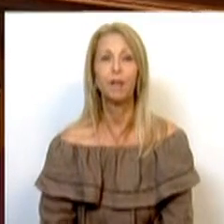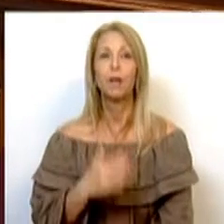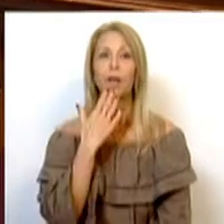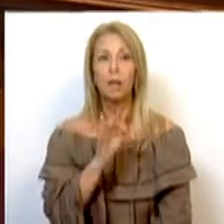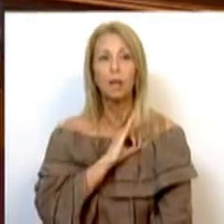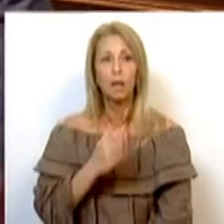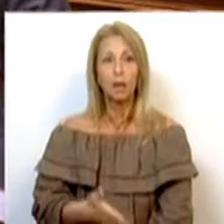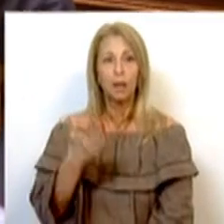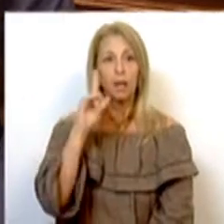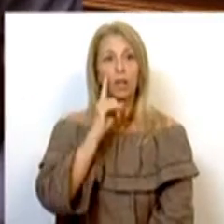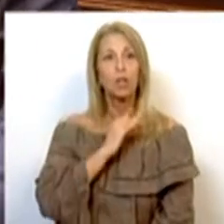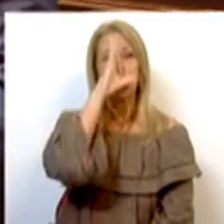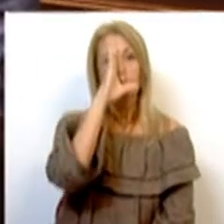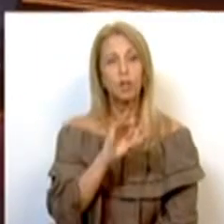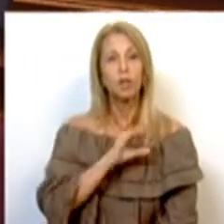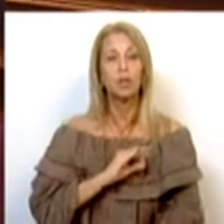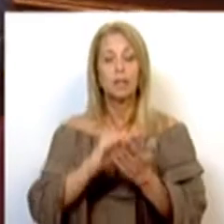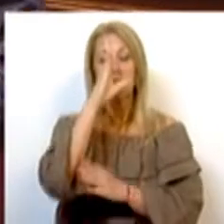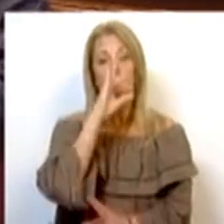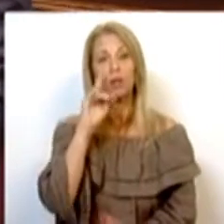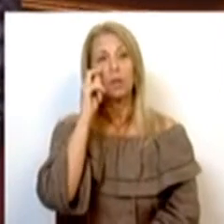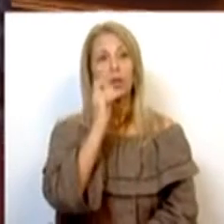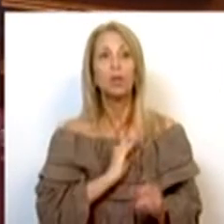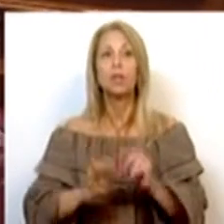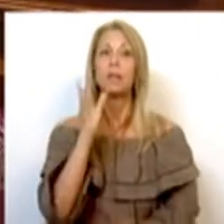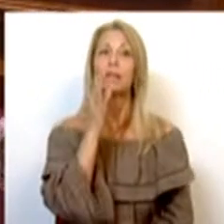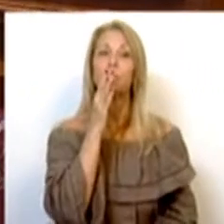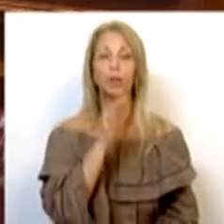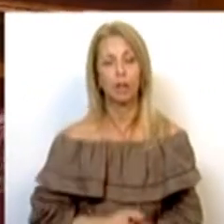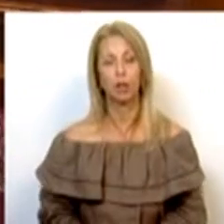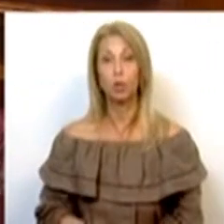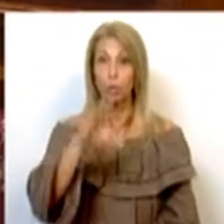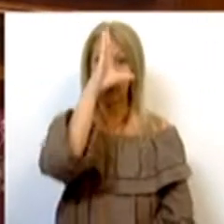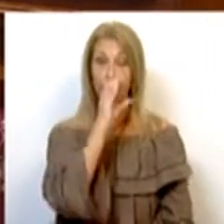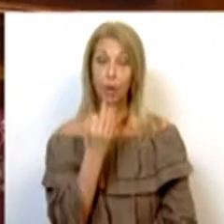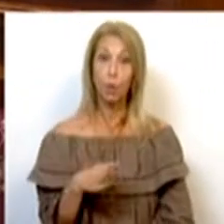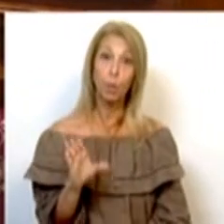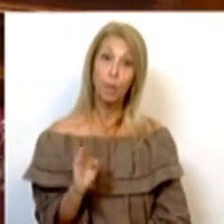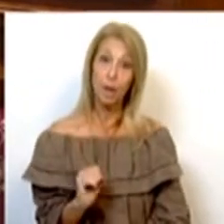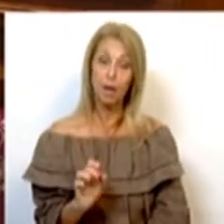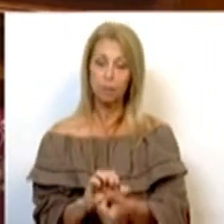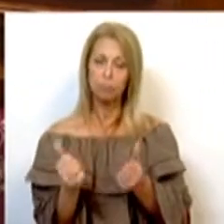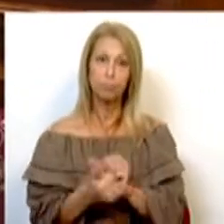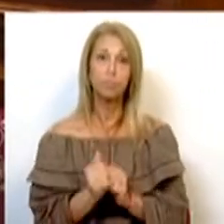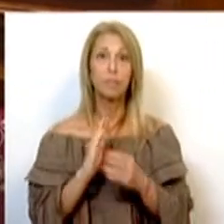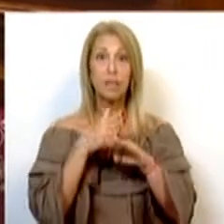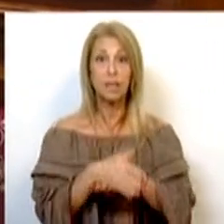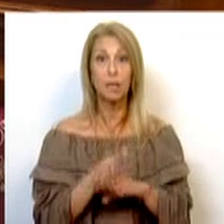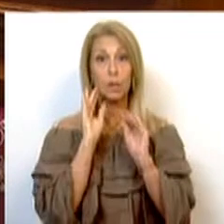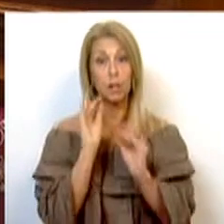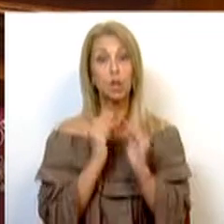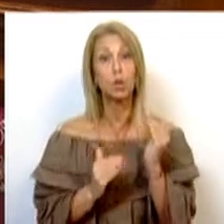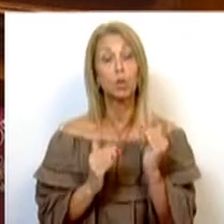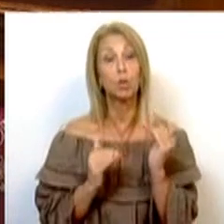Obrigado, Sr. Presidente, Sras. Ministras, Srs. Deputados, Srs. Senhores Deputados. O Governo do Partido Socialista está a transformar o acesso ao ensino superior no